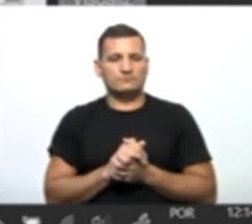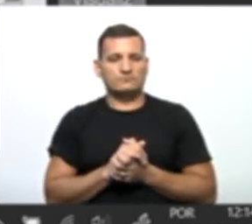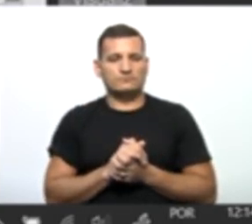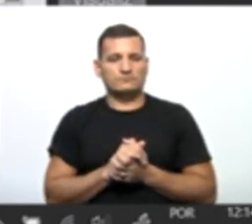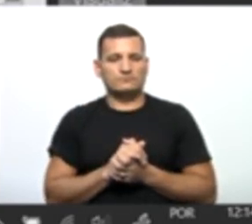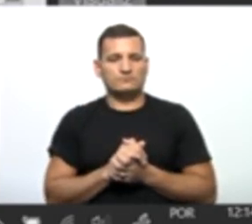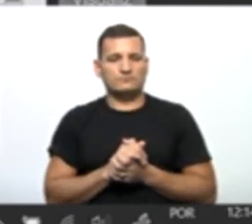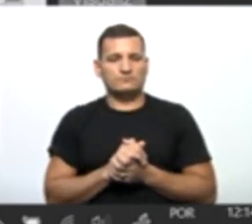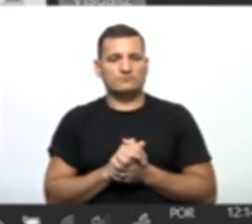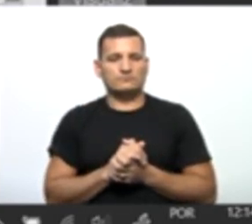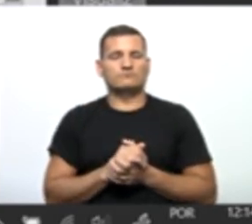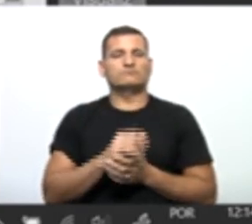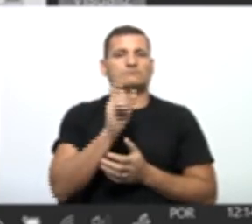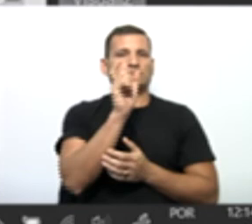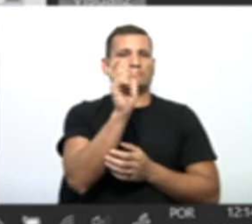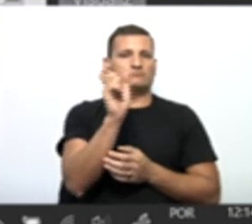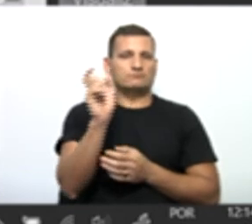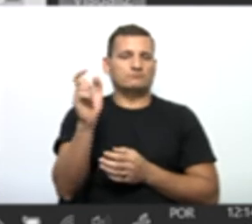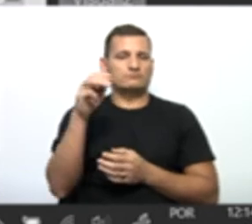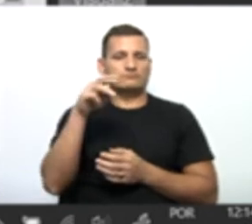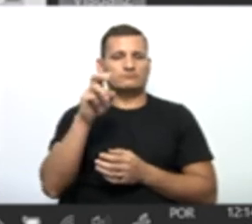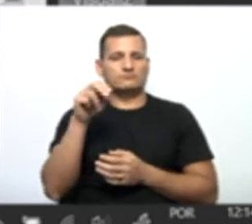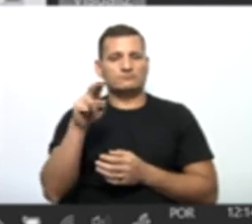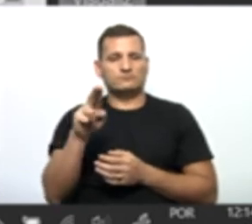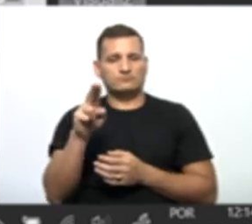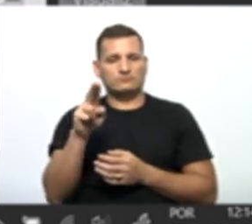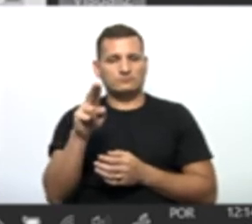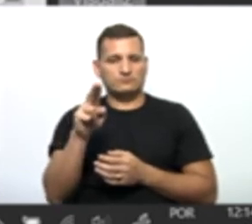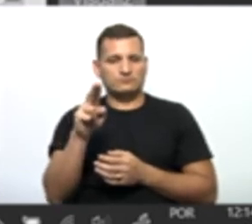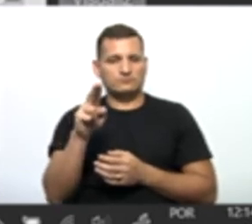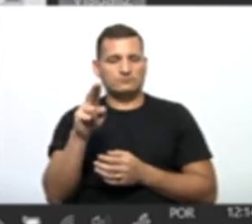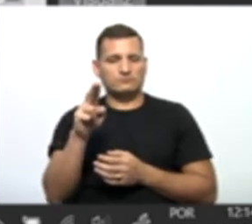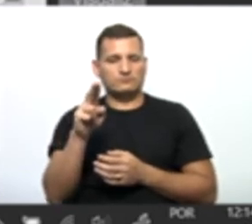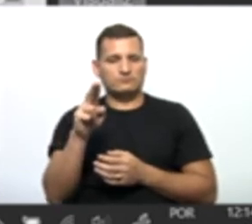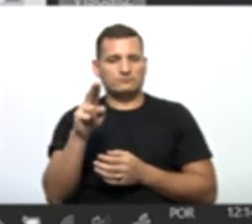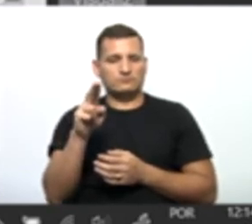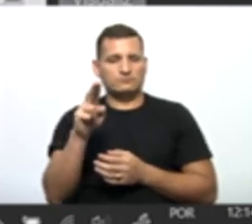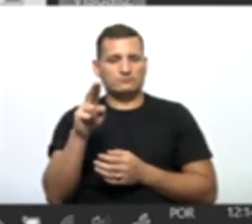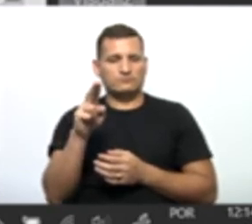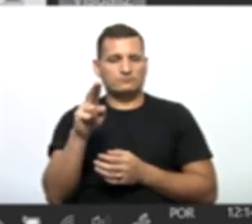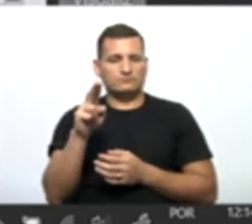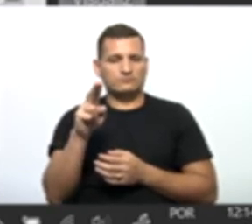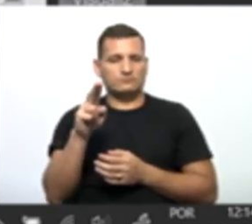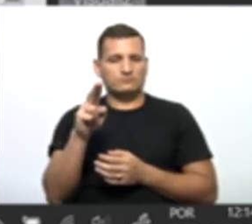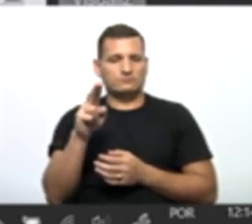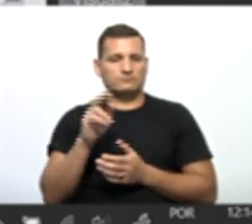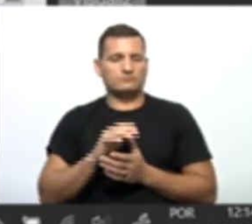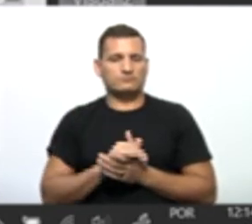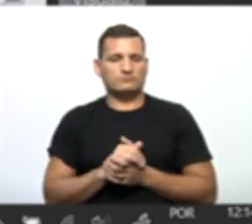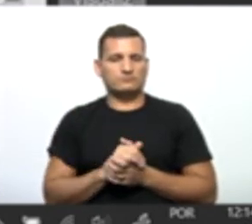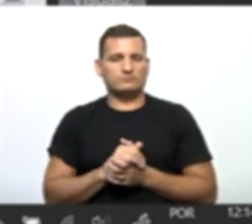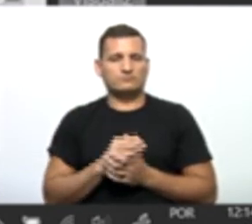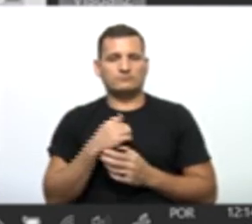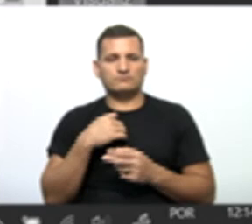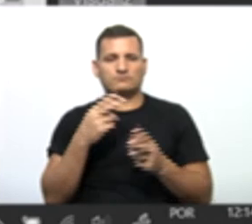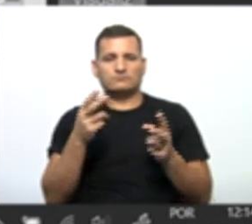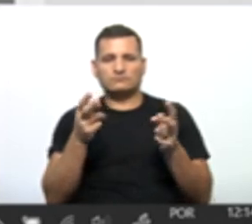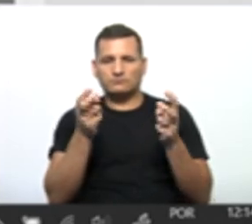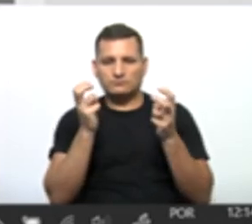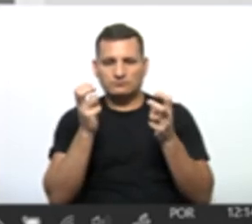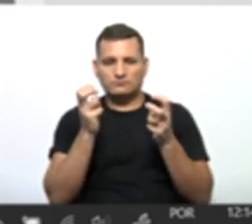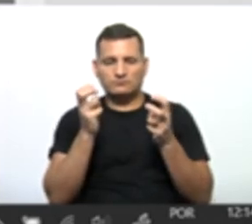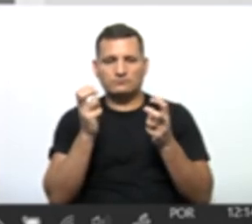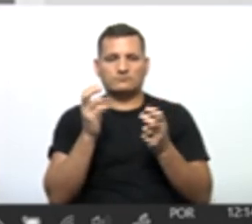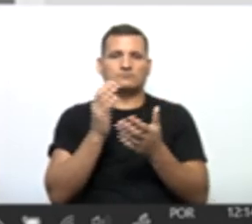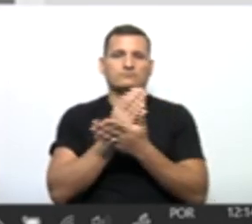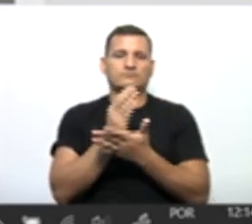aqui, ele até colocou os menus. O que nós utilizamos, ele não disponibiliza você colocar texto. Eu até percebi aqui que